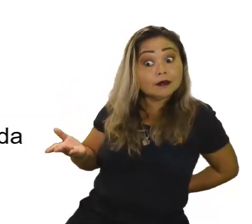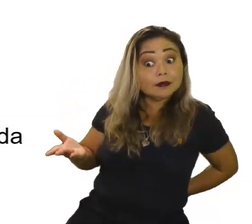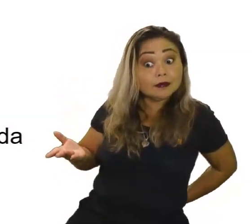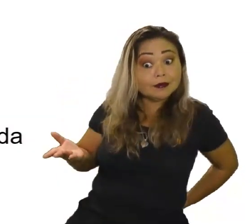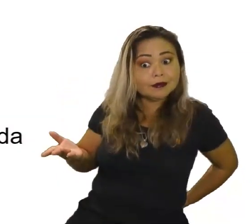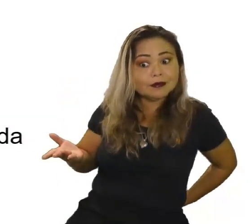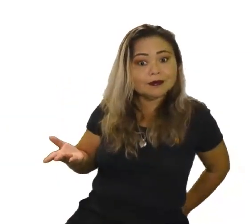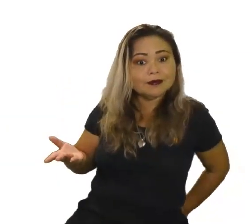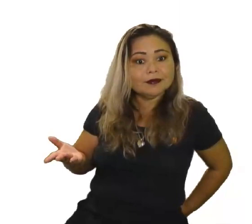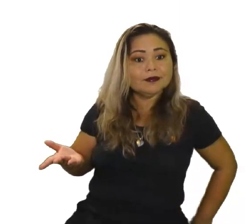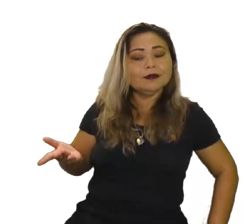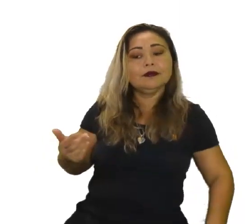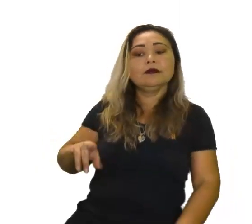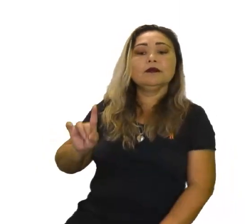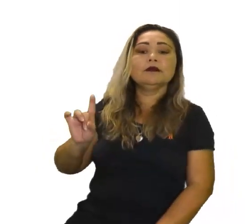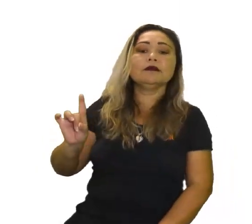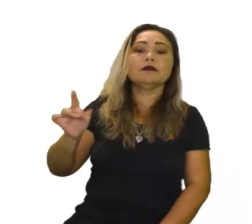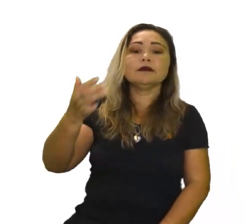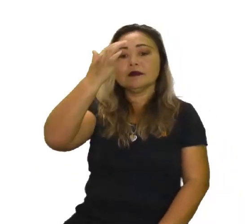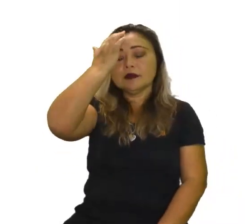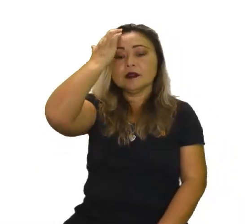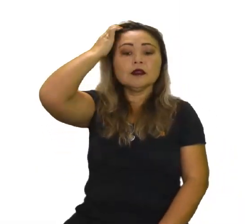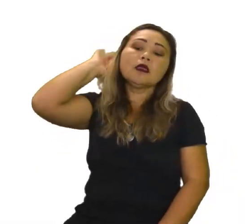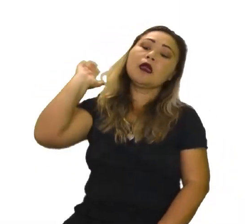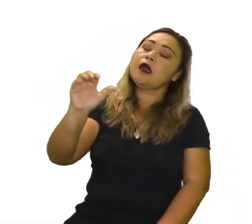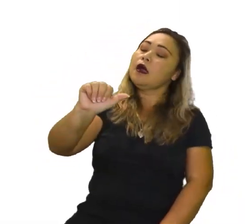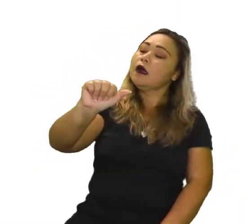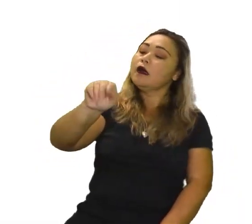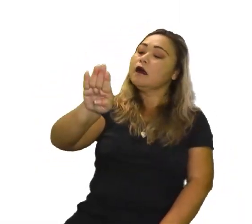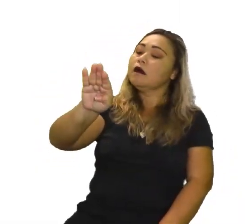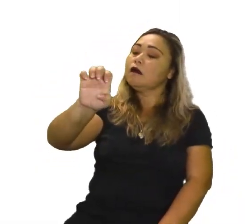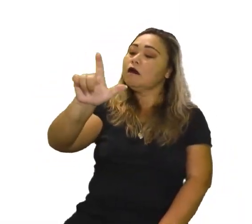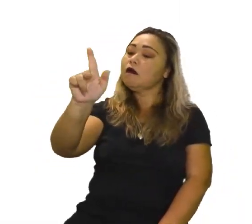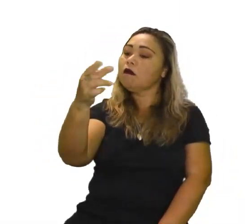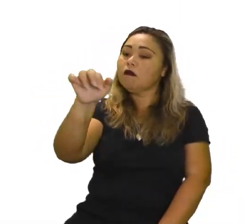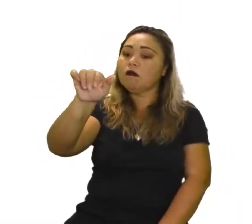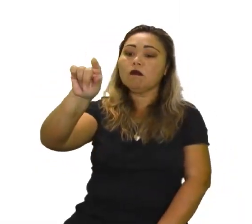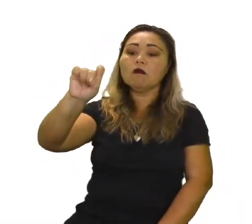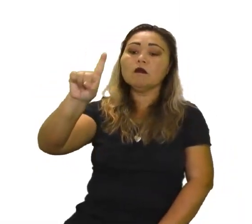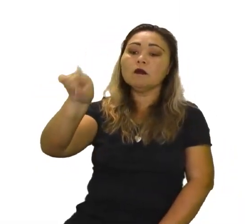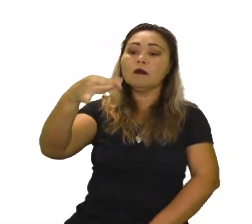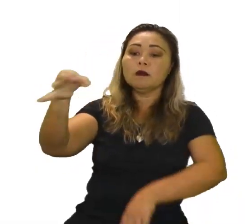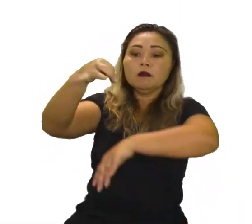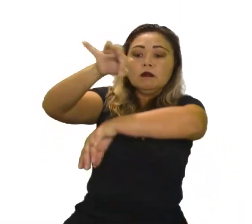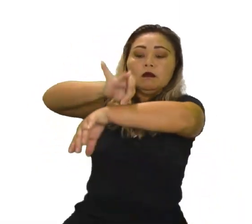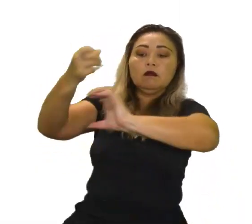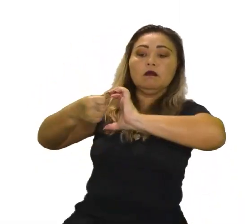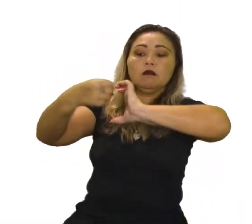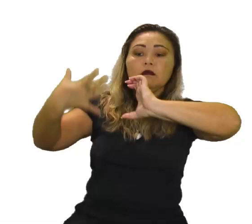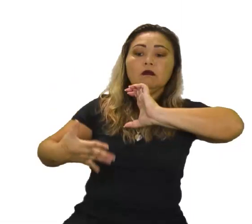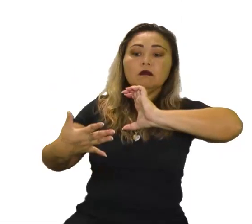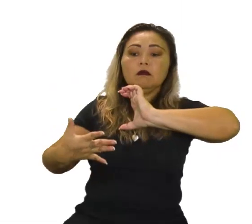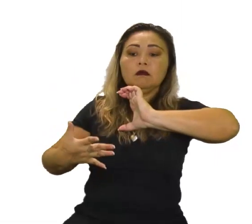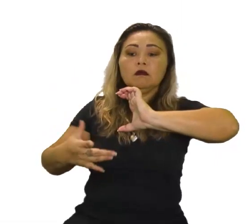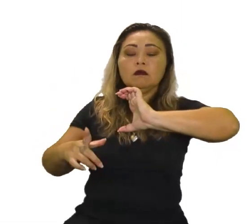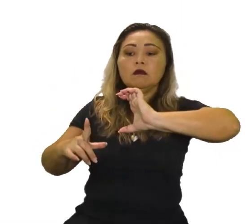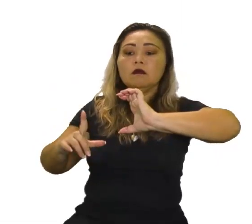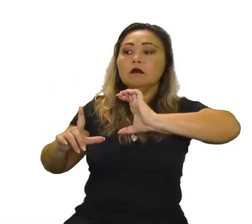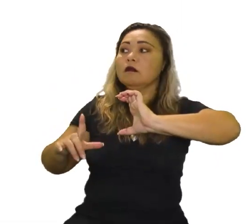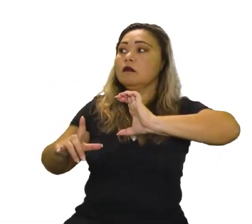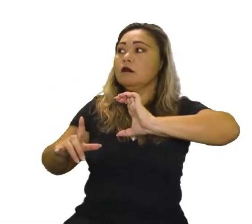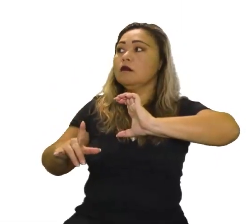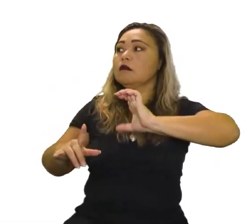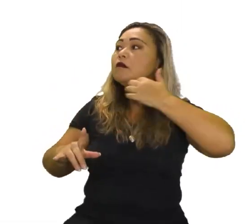Aê! Vamos lá, então. Vamos conhecer, então, essas meninas aí. Vamos ver as características que elas realizam.